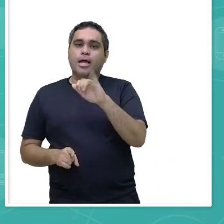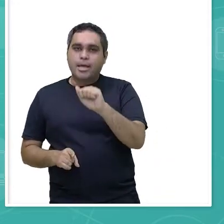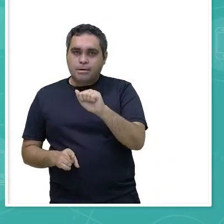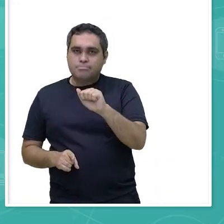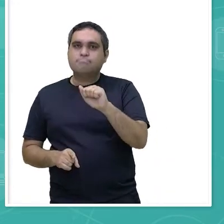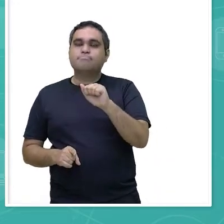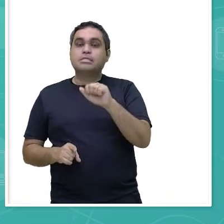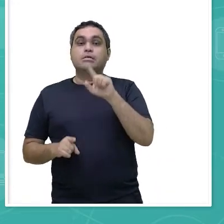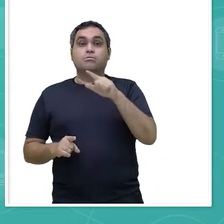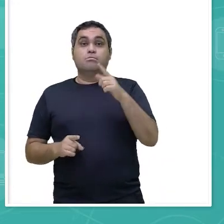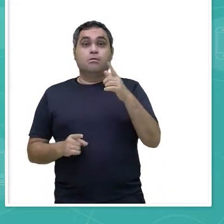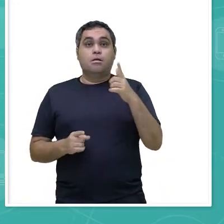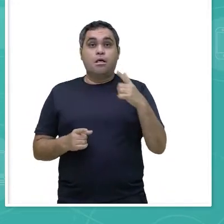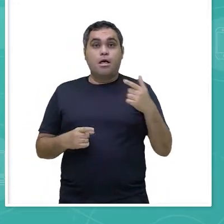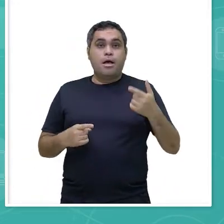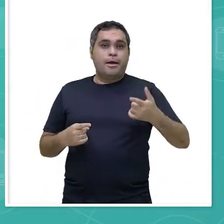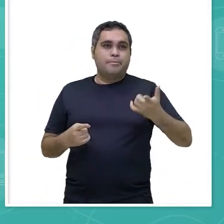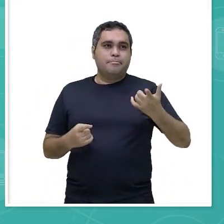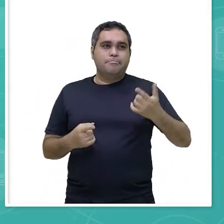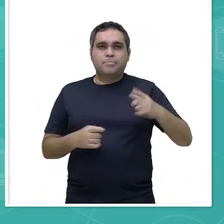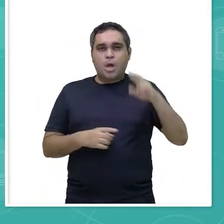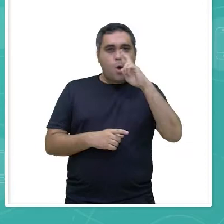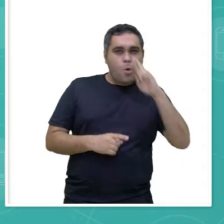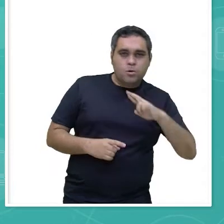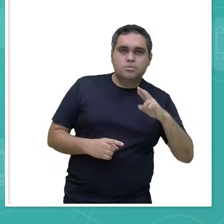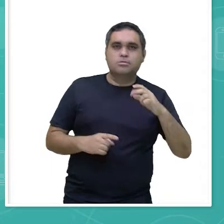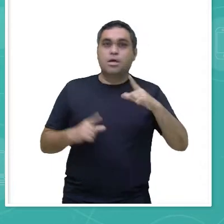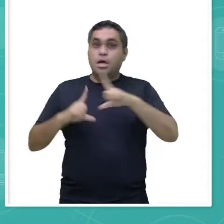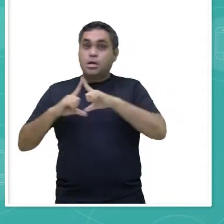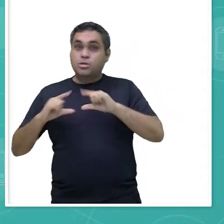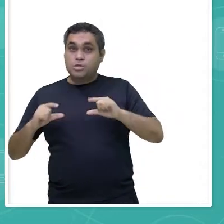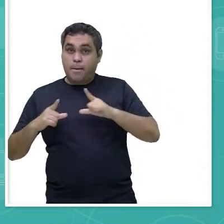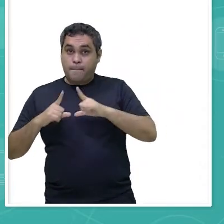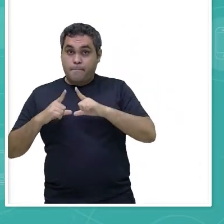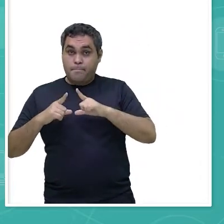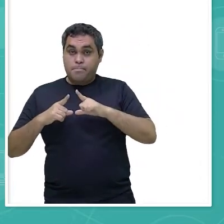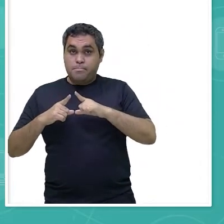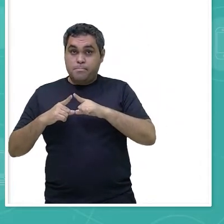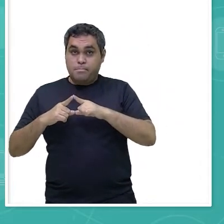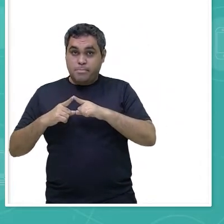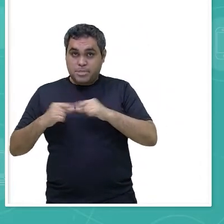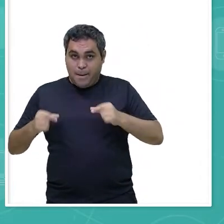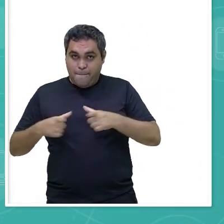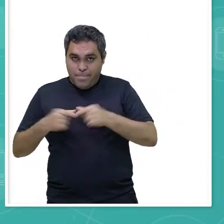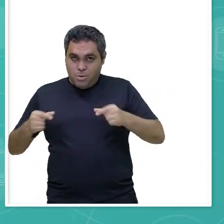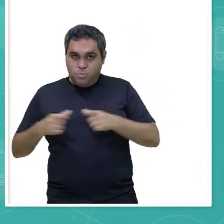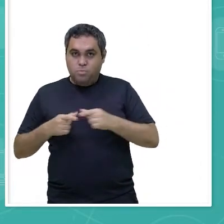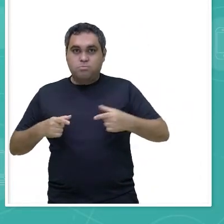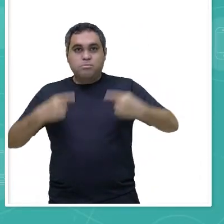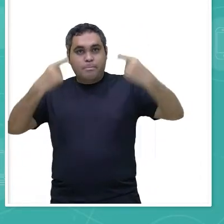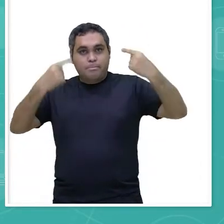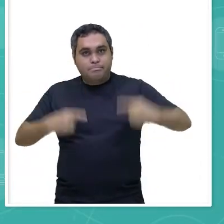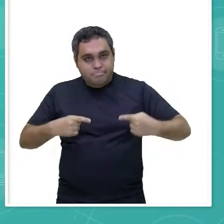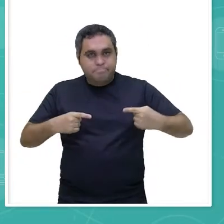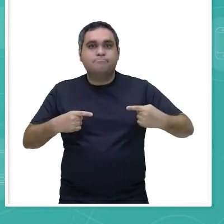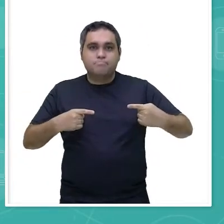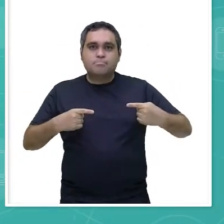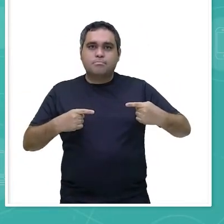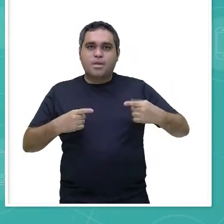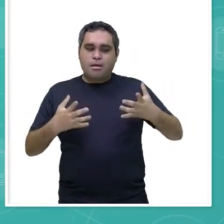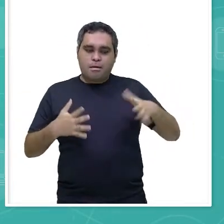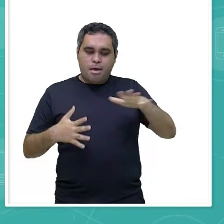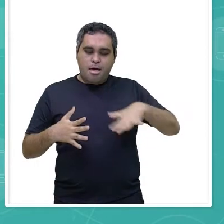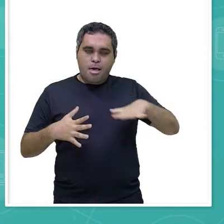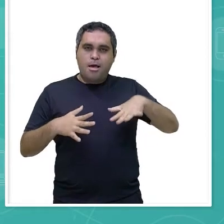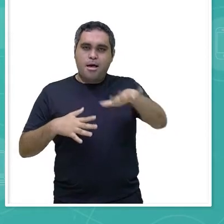feridas russas. Porque quando o Japão vem, ele vem com alto poder de desenvolvimento militar. Armas,